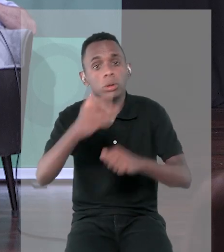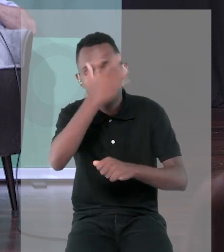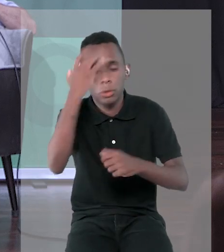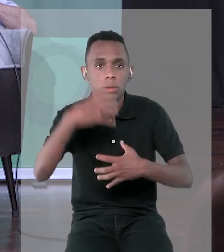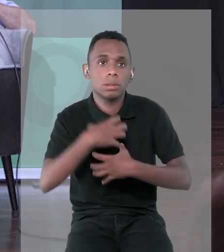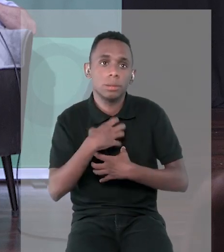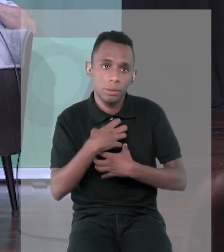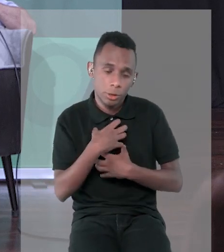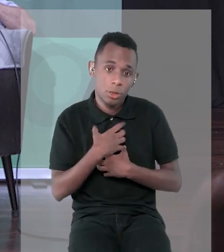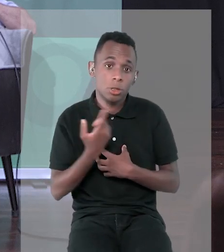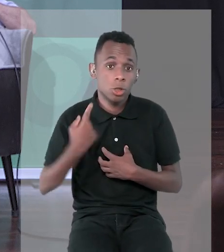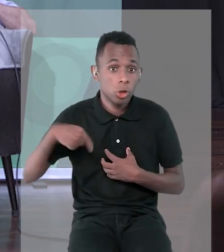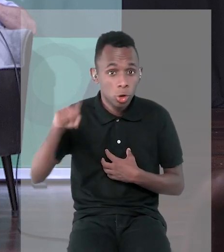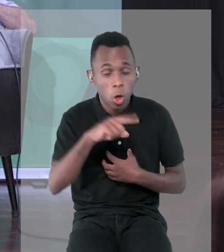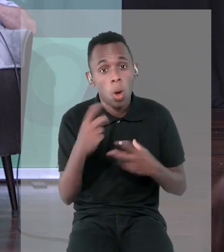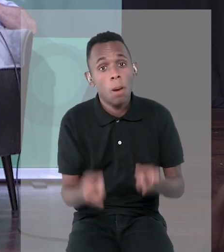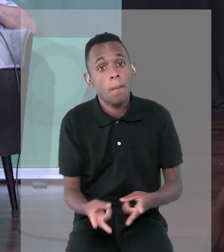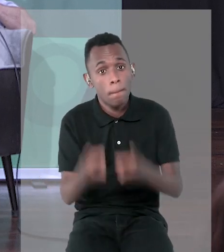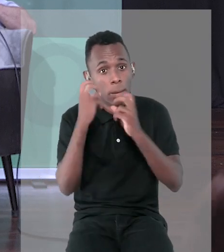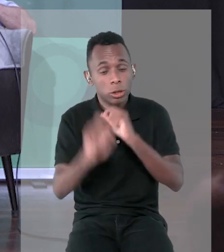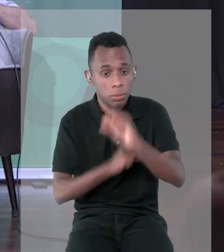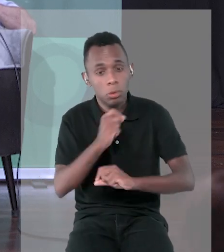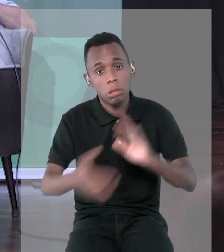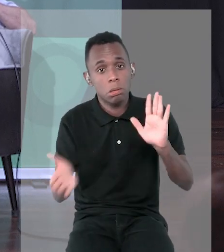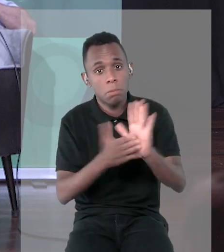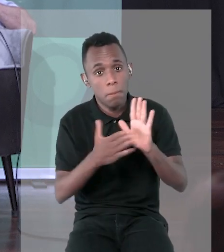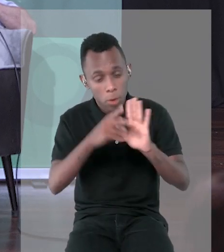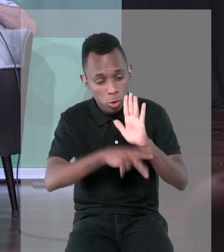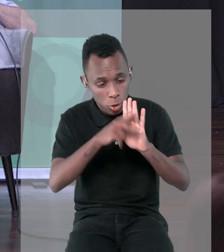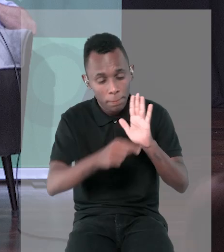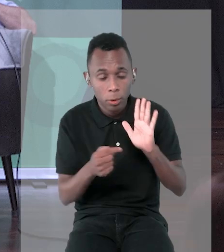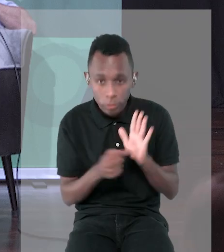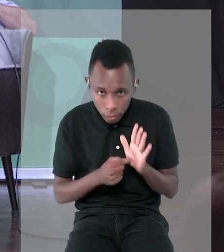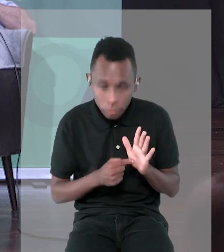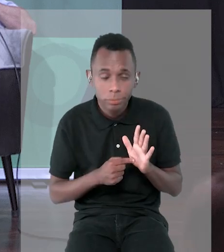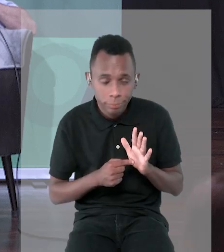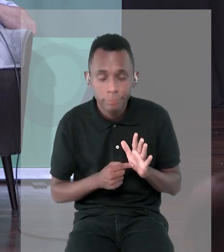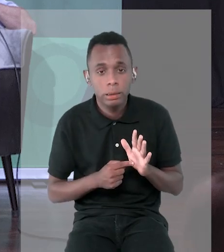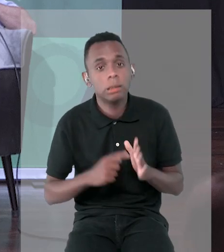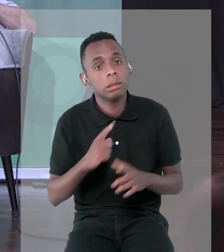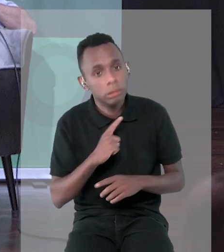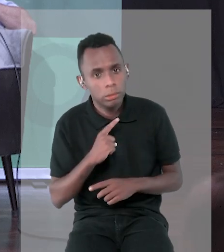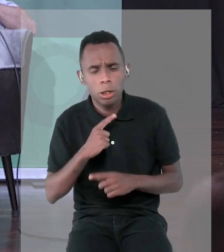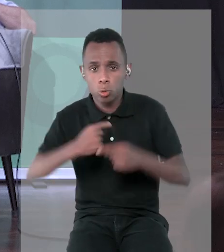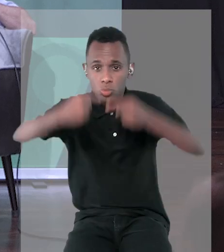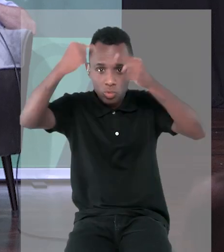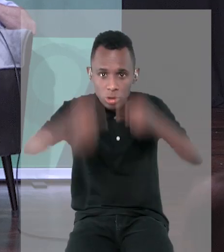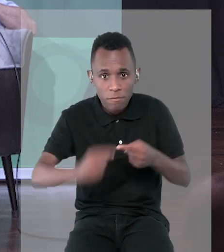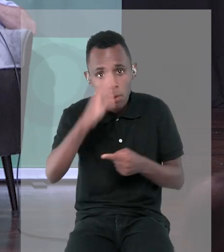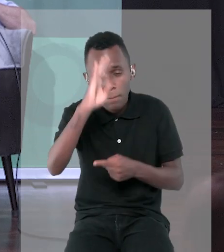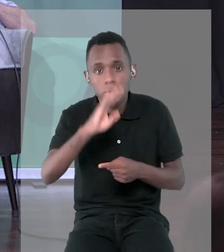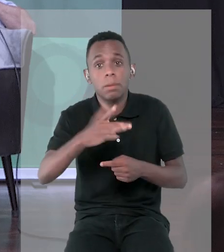sentindo isso, e a gente vê que esse programa, que tem como grande desafio